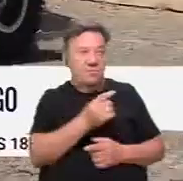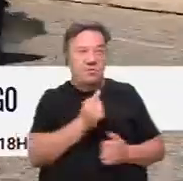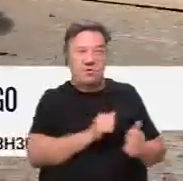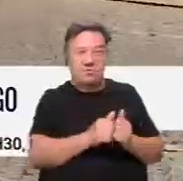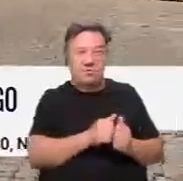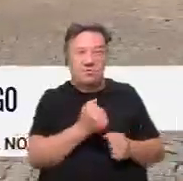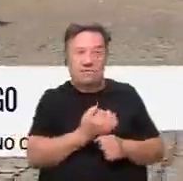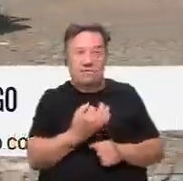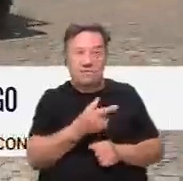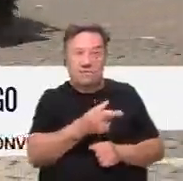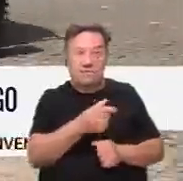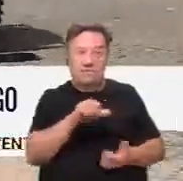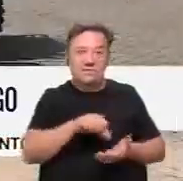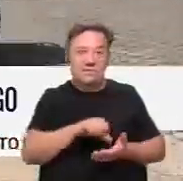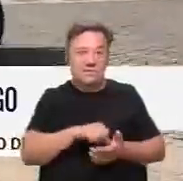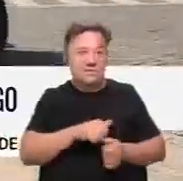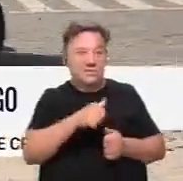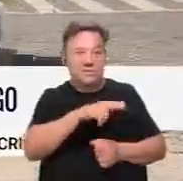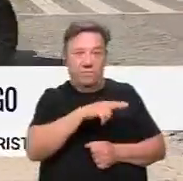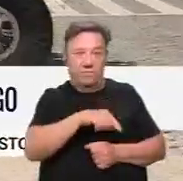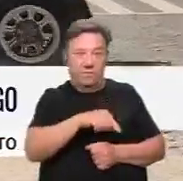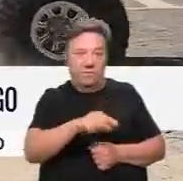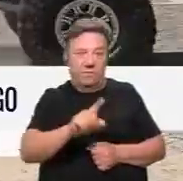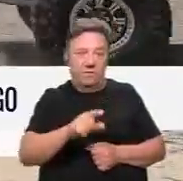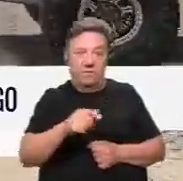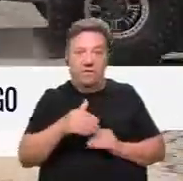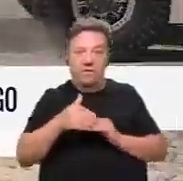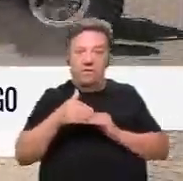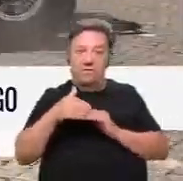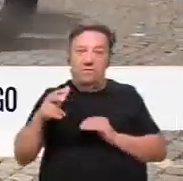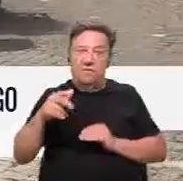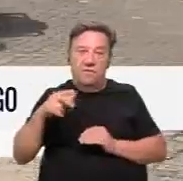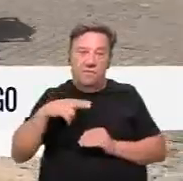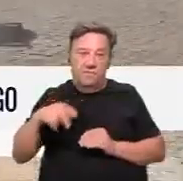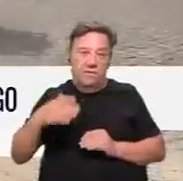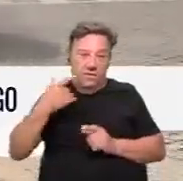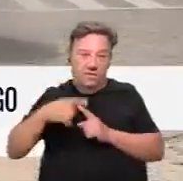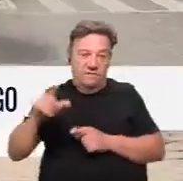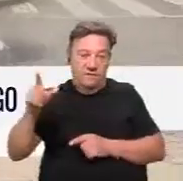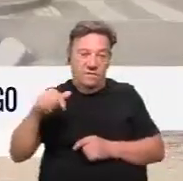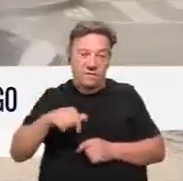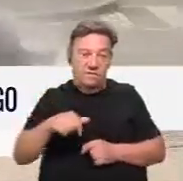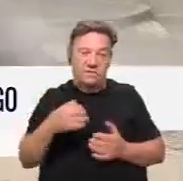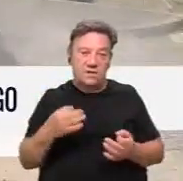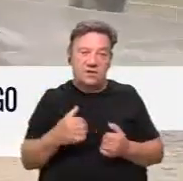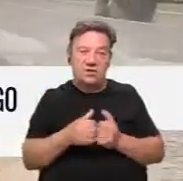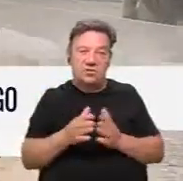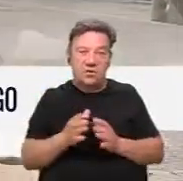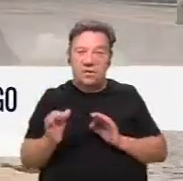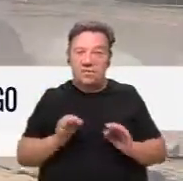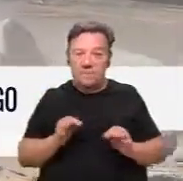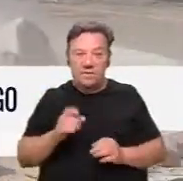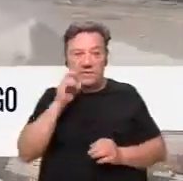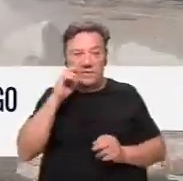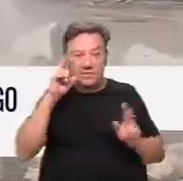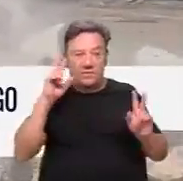desportivos realizados nos centros urbanos em Portugal, fora do país é diferente, mas obviamente que toda esta logística e a